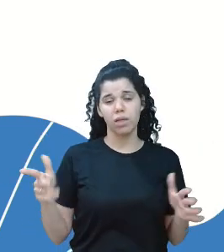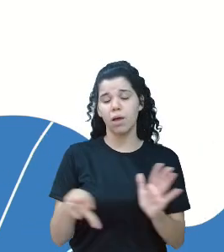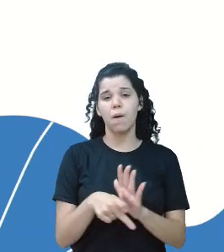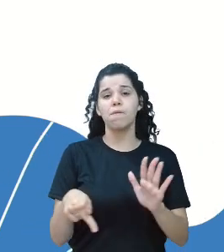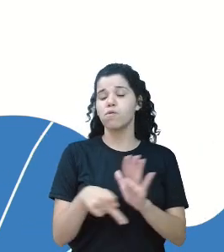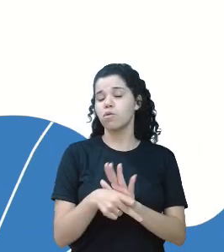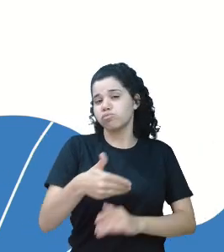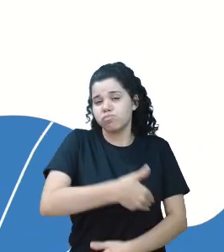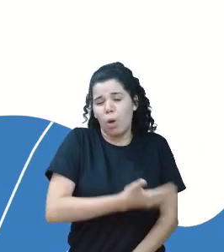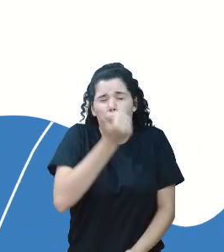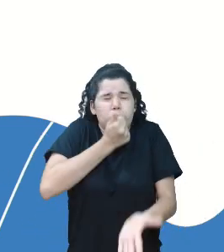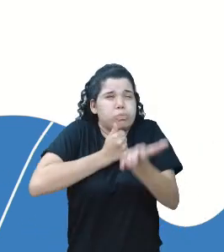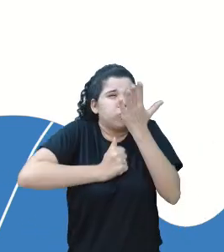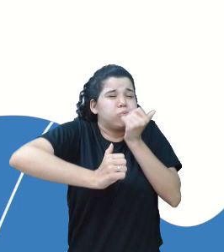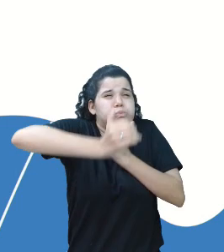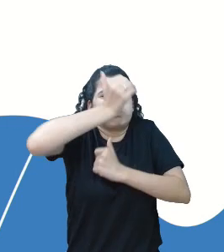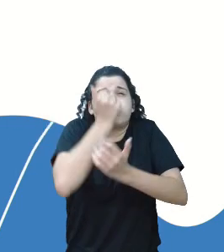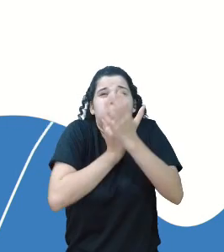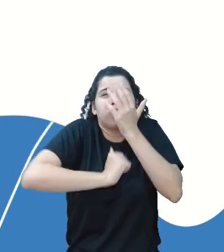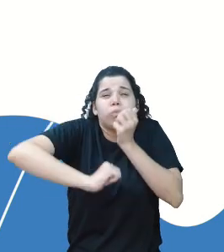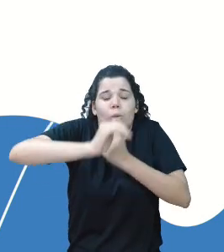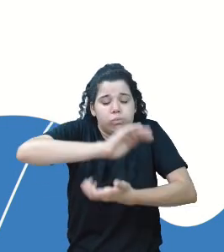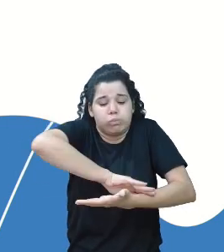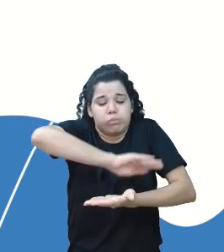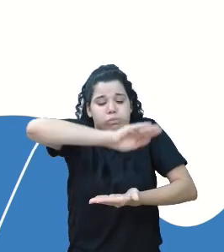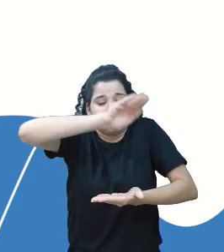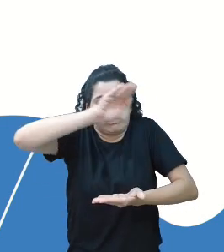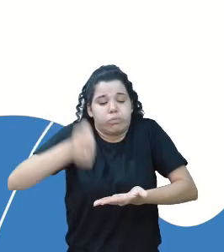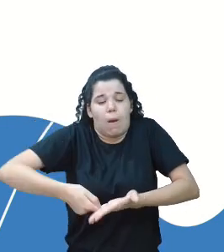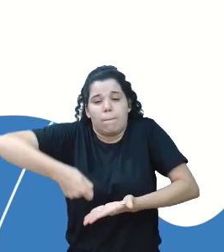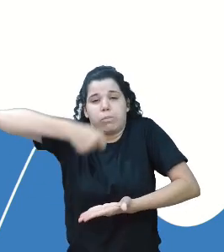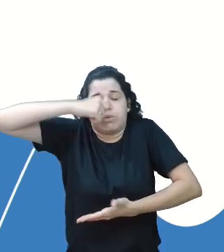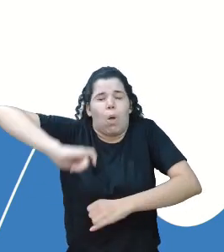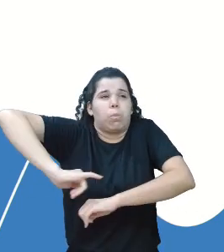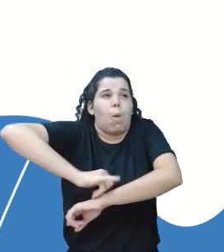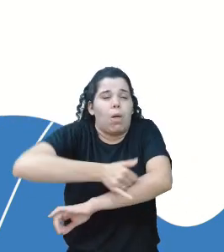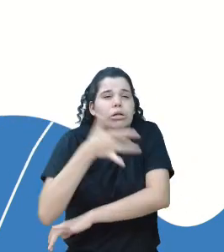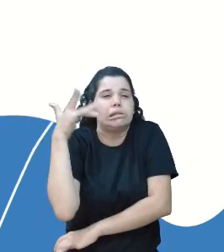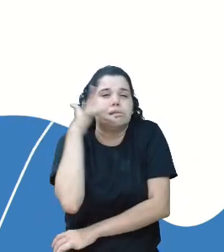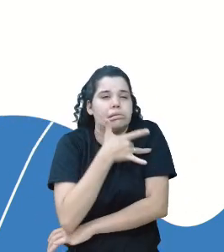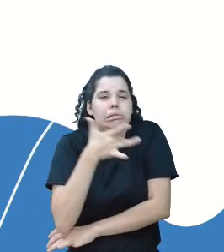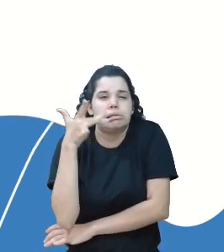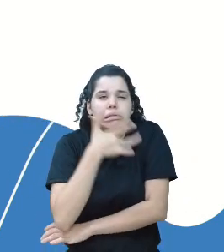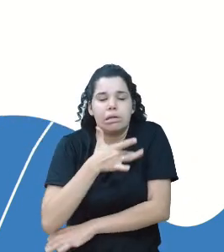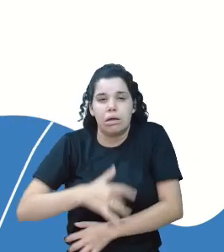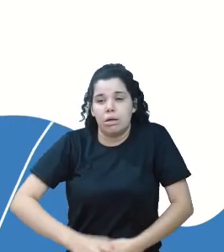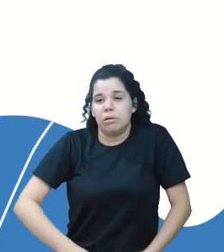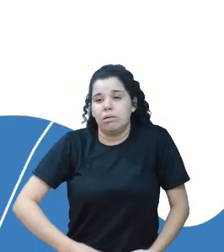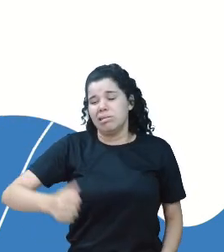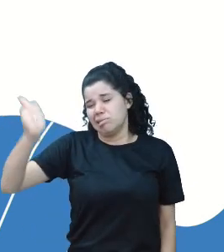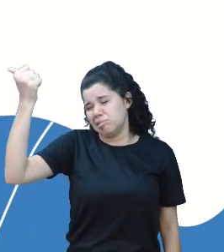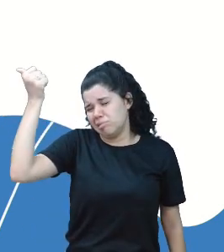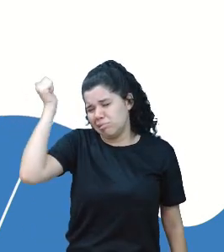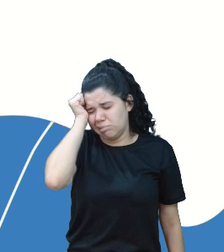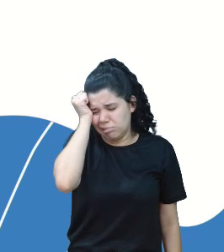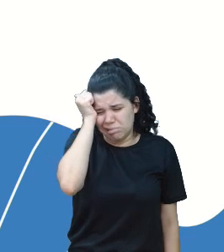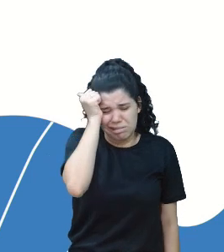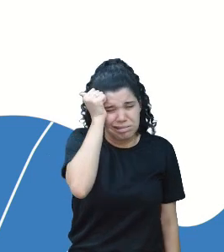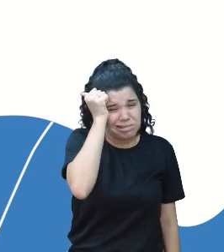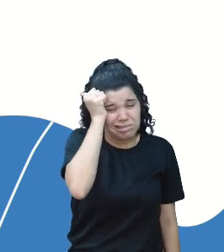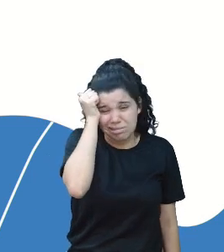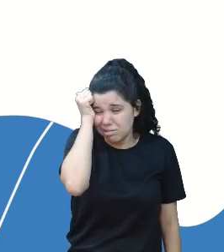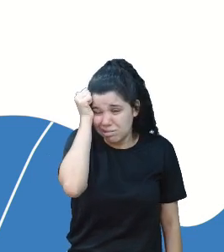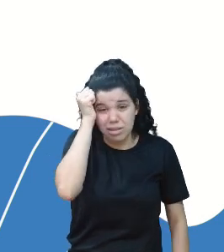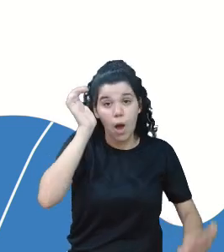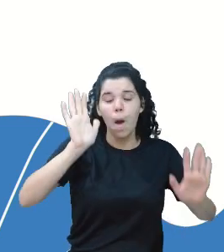dieta. Comi tudo de mais calórico e delicioso. Tô tão arrependida,